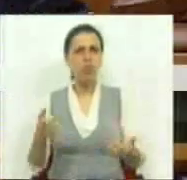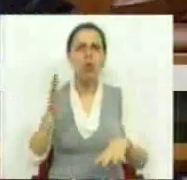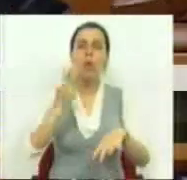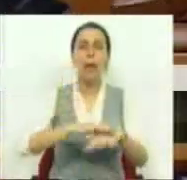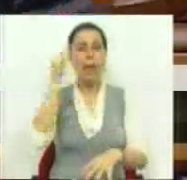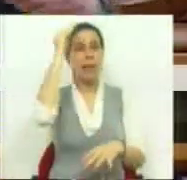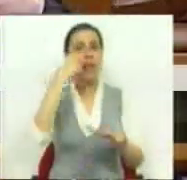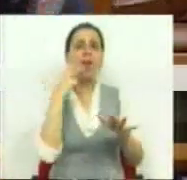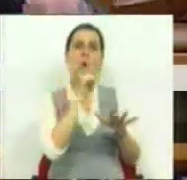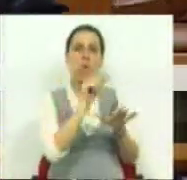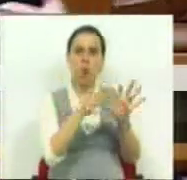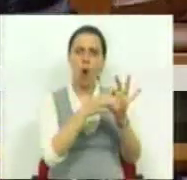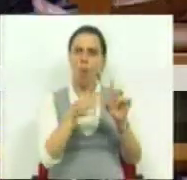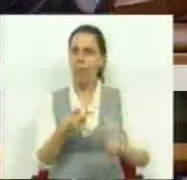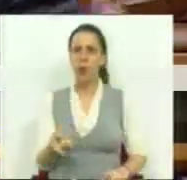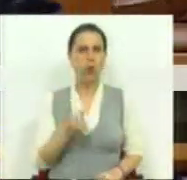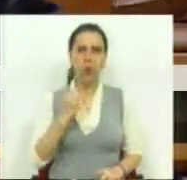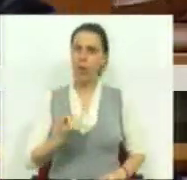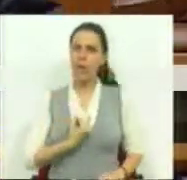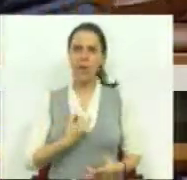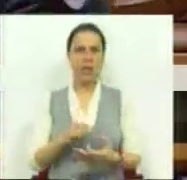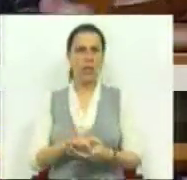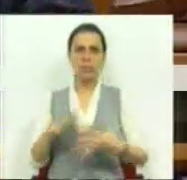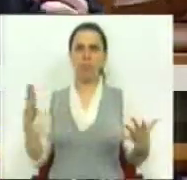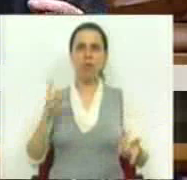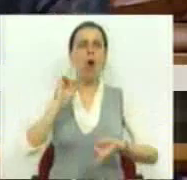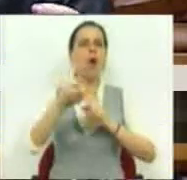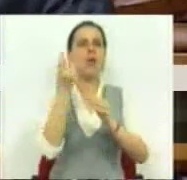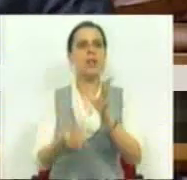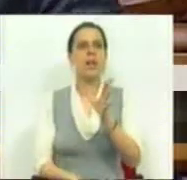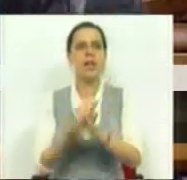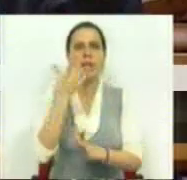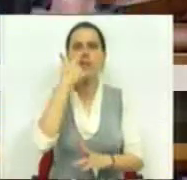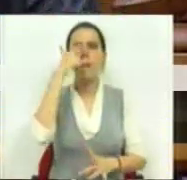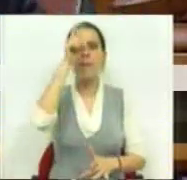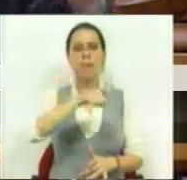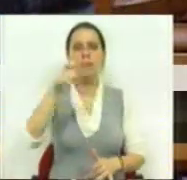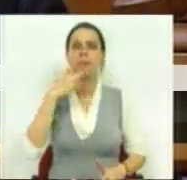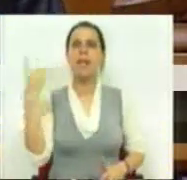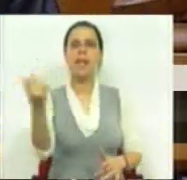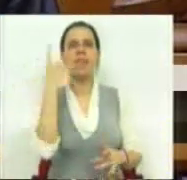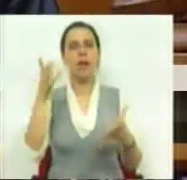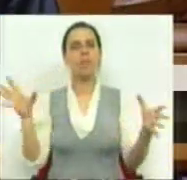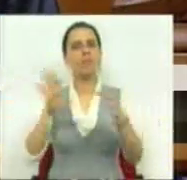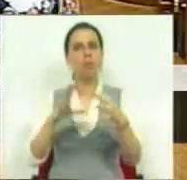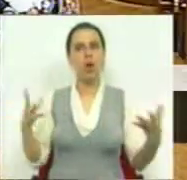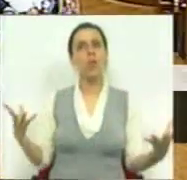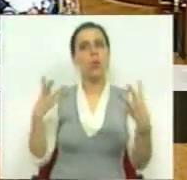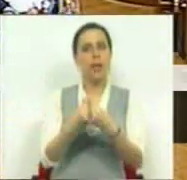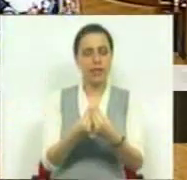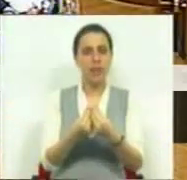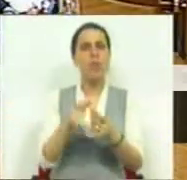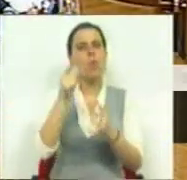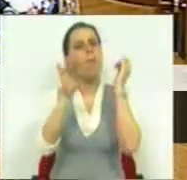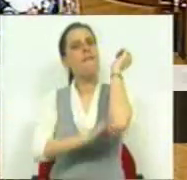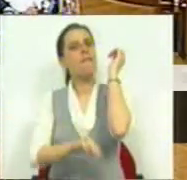da terra não constitui algo de identitário para a criação das personalidades individuais e coletivas, que